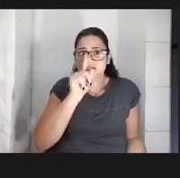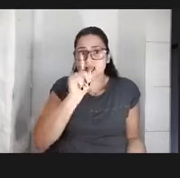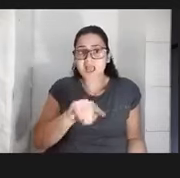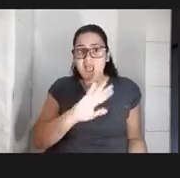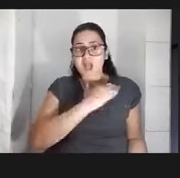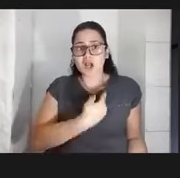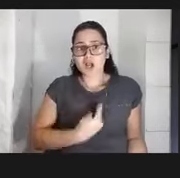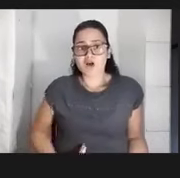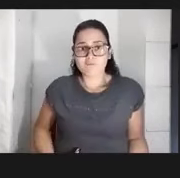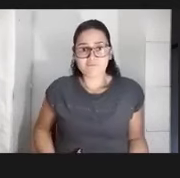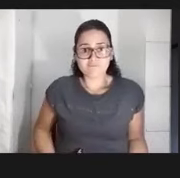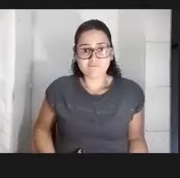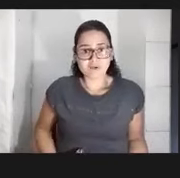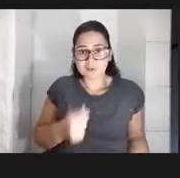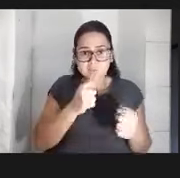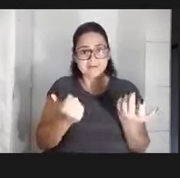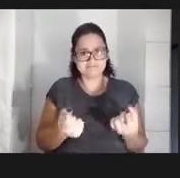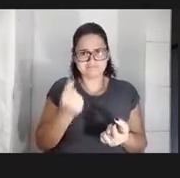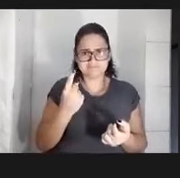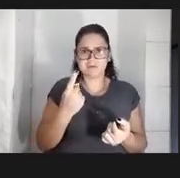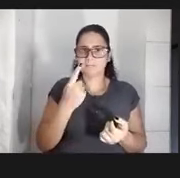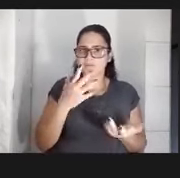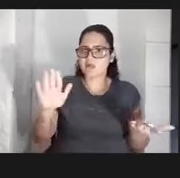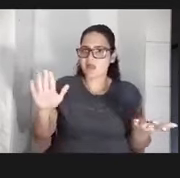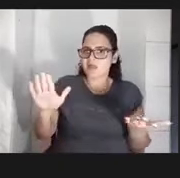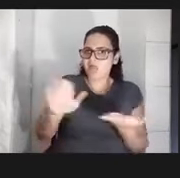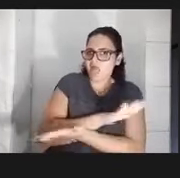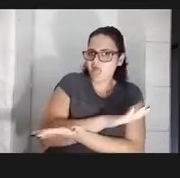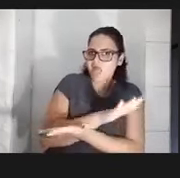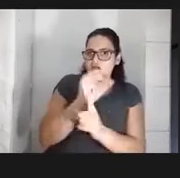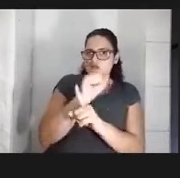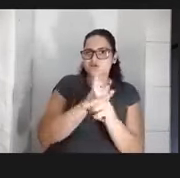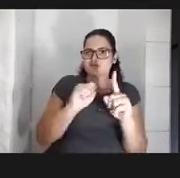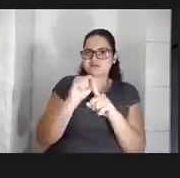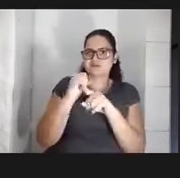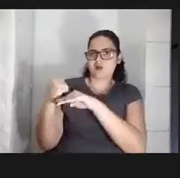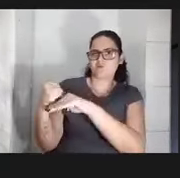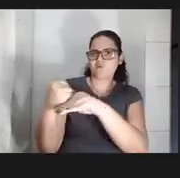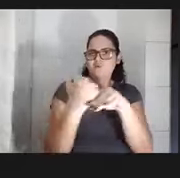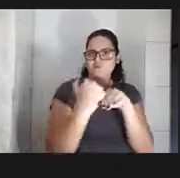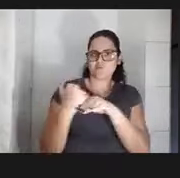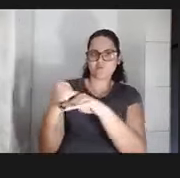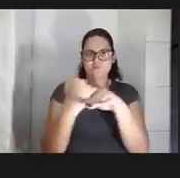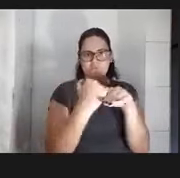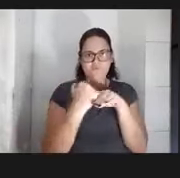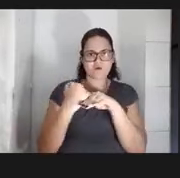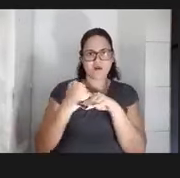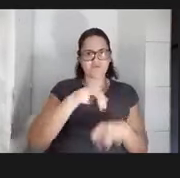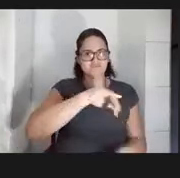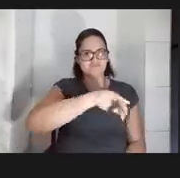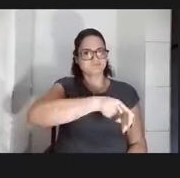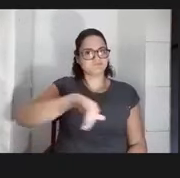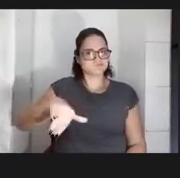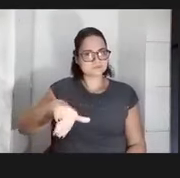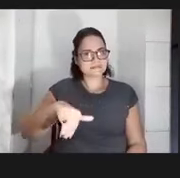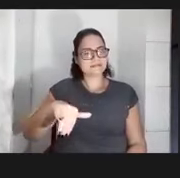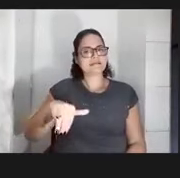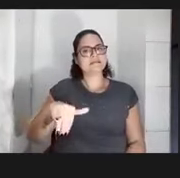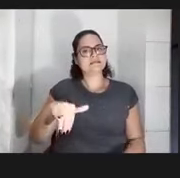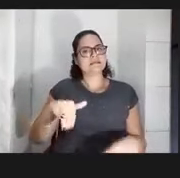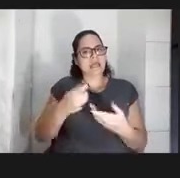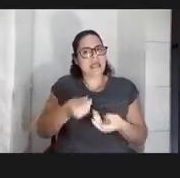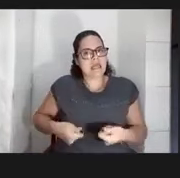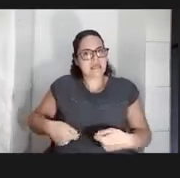uma higienização social, né? E a higienização social é exclui-se aqueles que dão um trabalho, que precisam estar